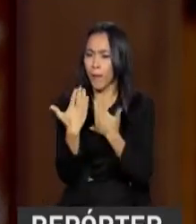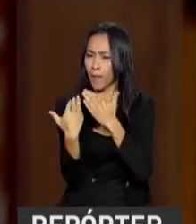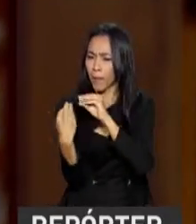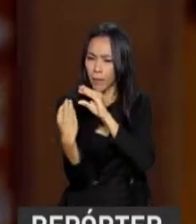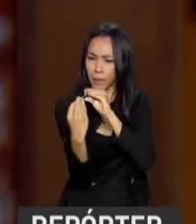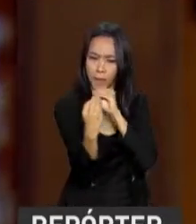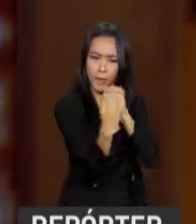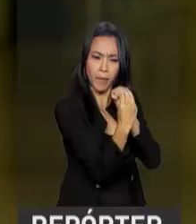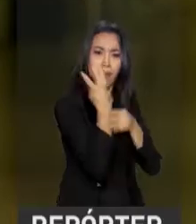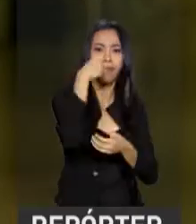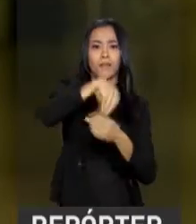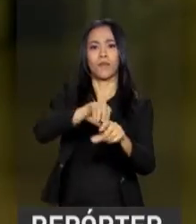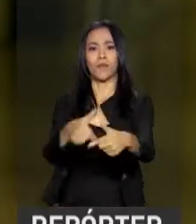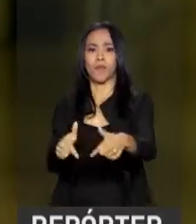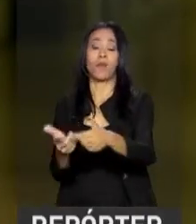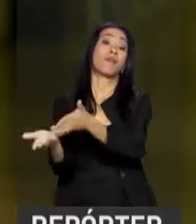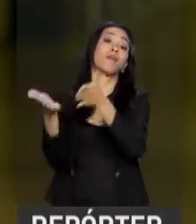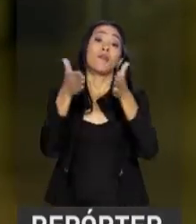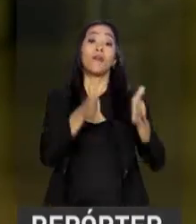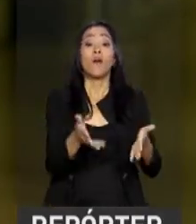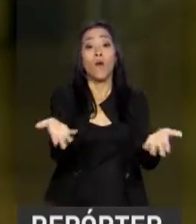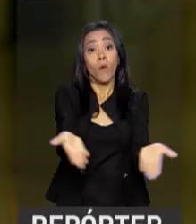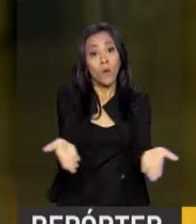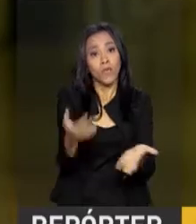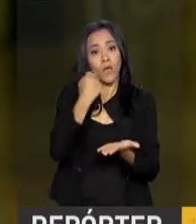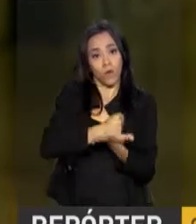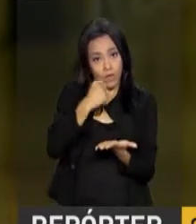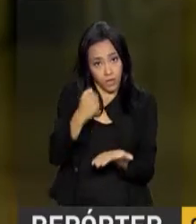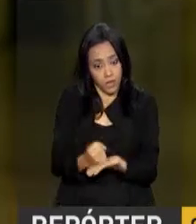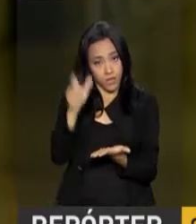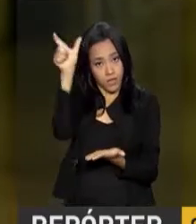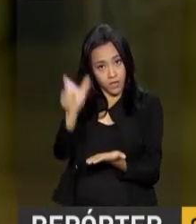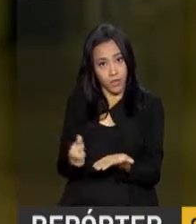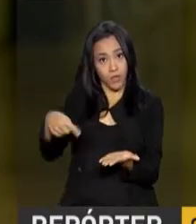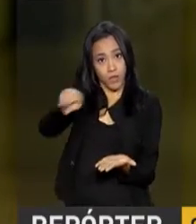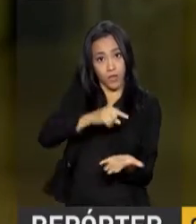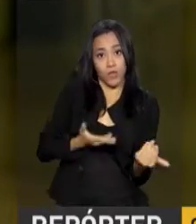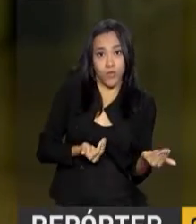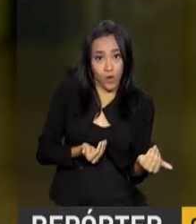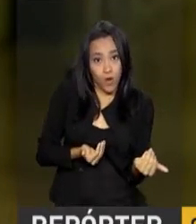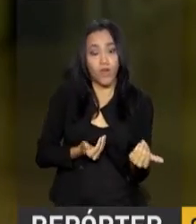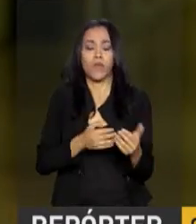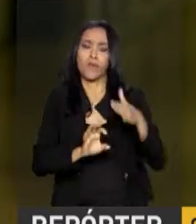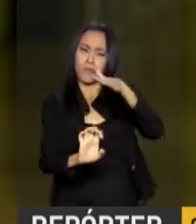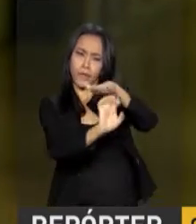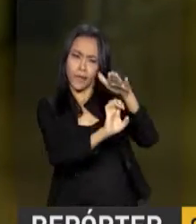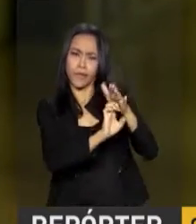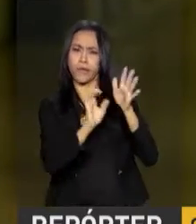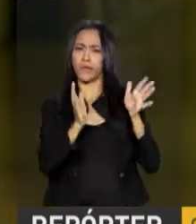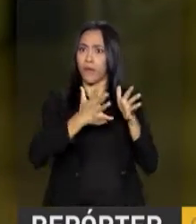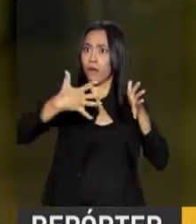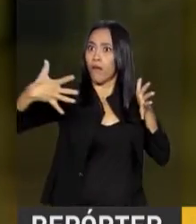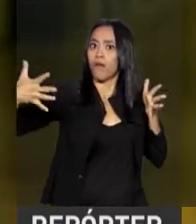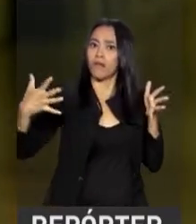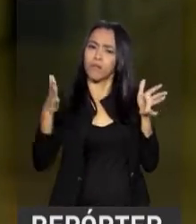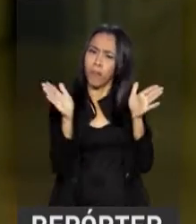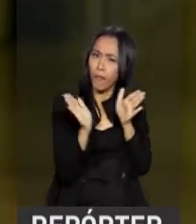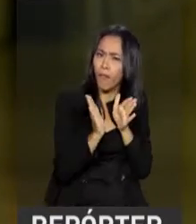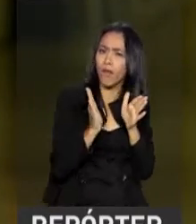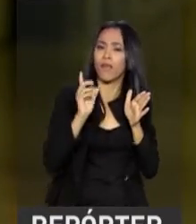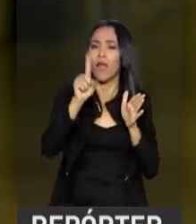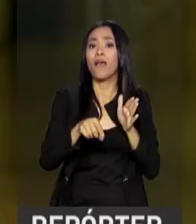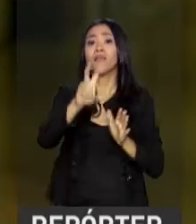no trabalho hoje a contratação de aprendizes por empresas de médio e grande porte é de no mínimo